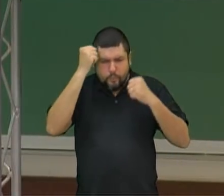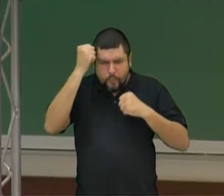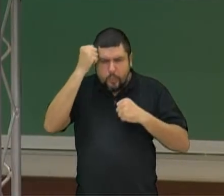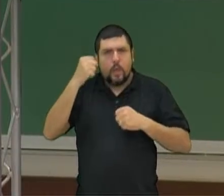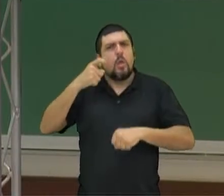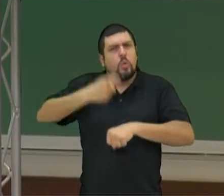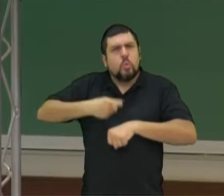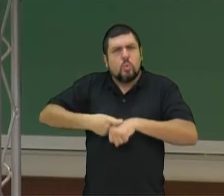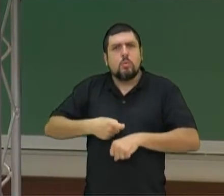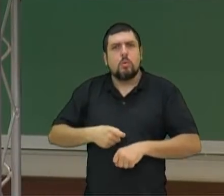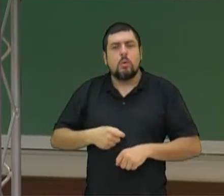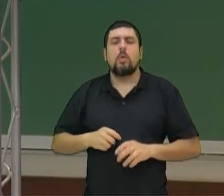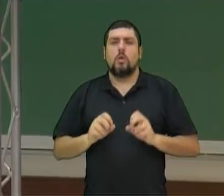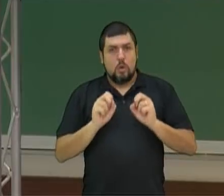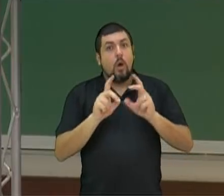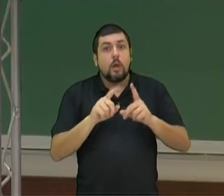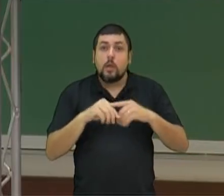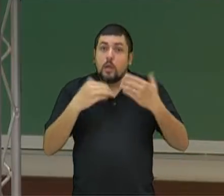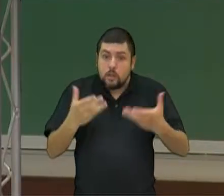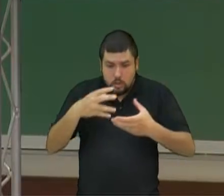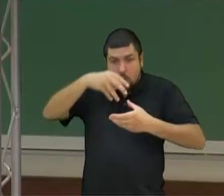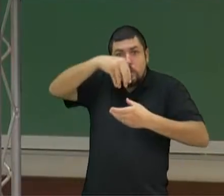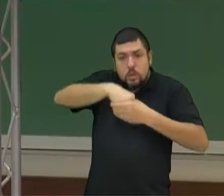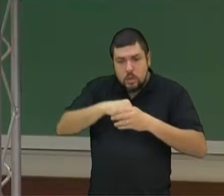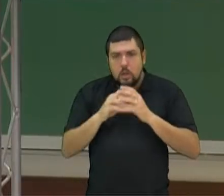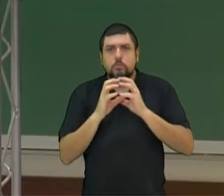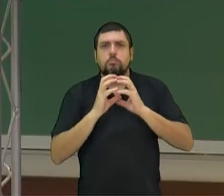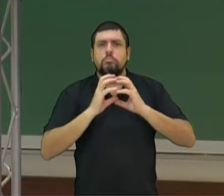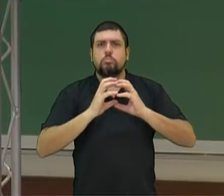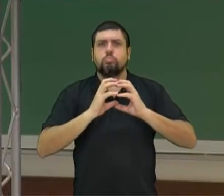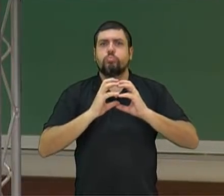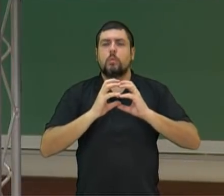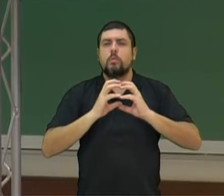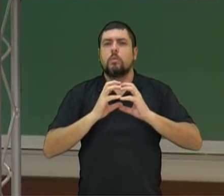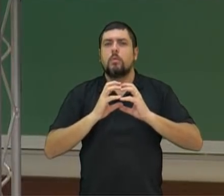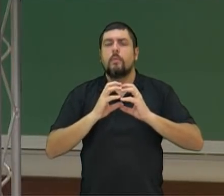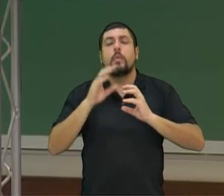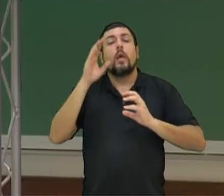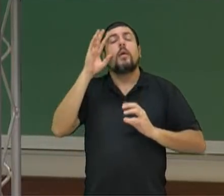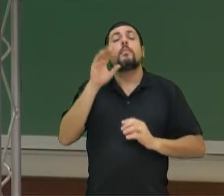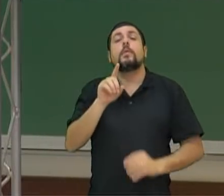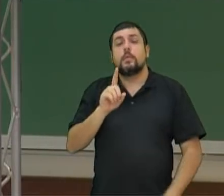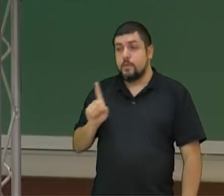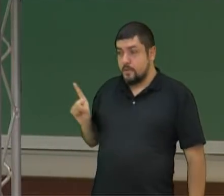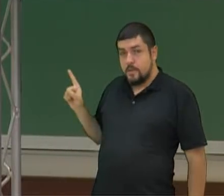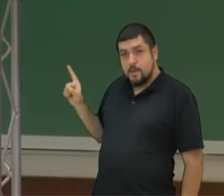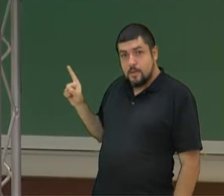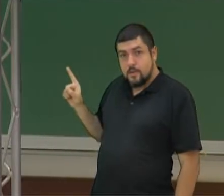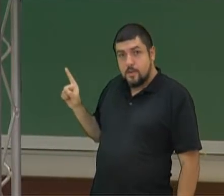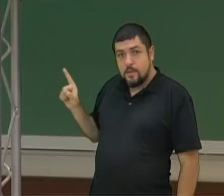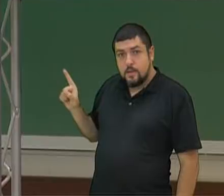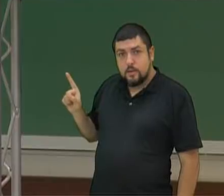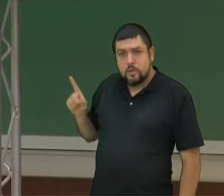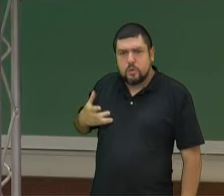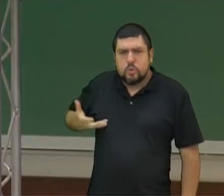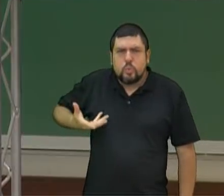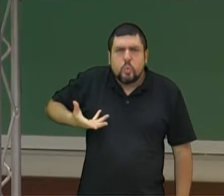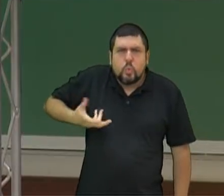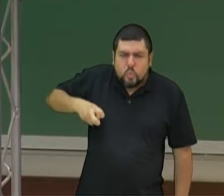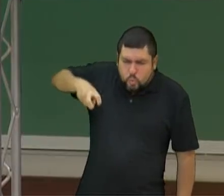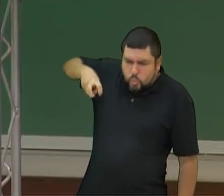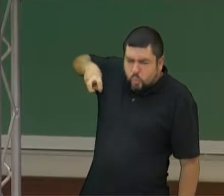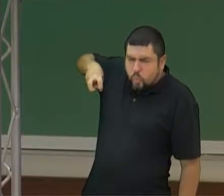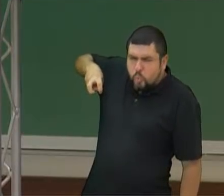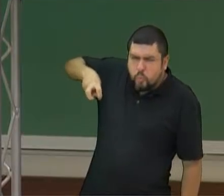tão sensível está na caixa craniana. Mas já pensou se esse menino está descendo uma ladeira numa grande velocidade, sem